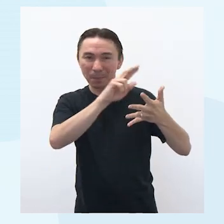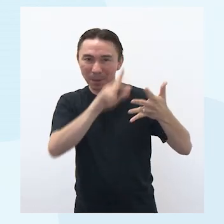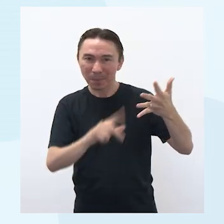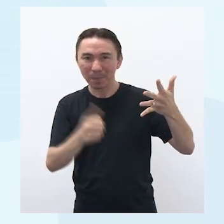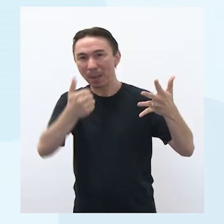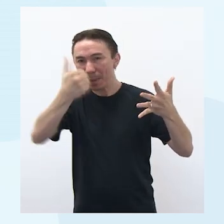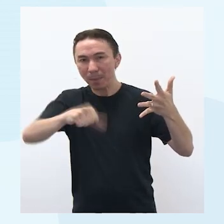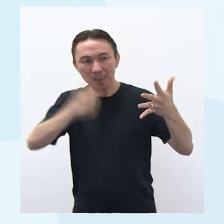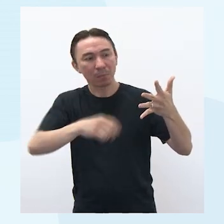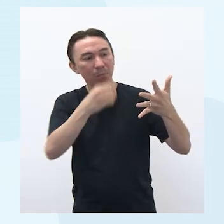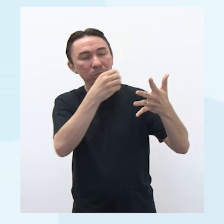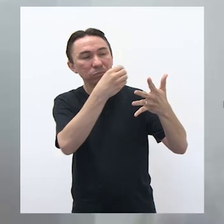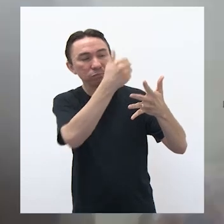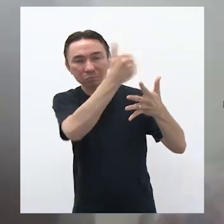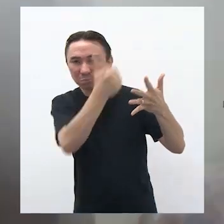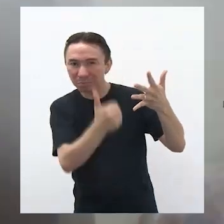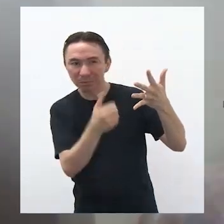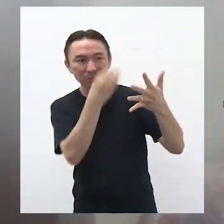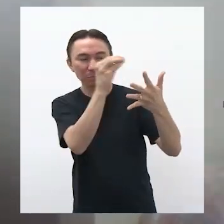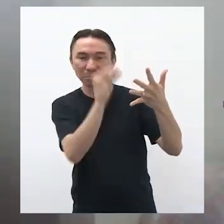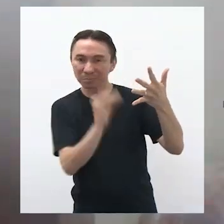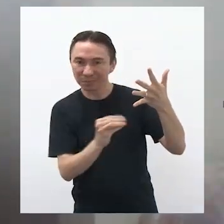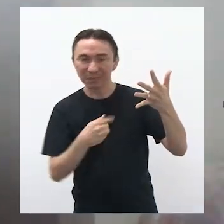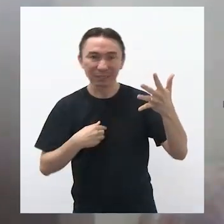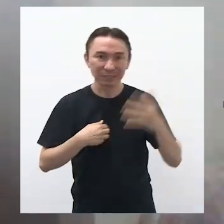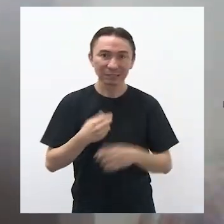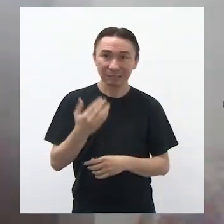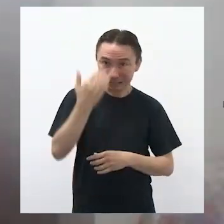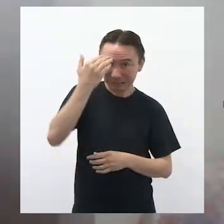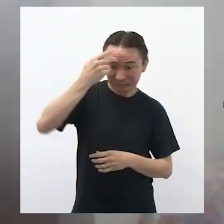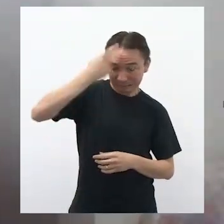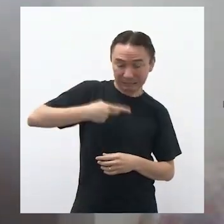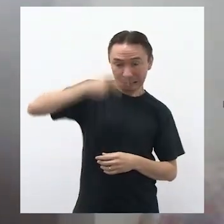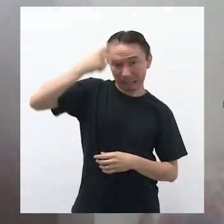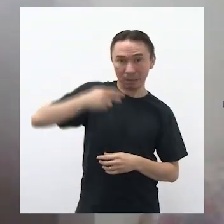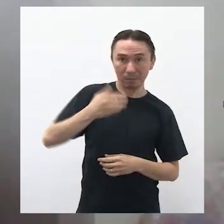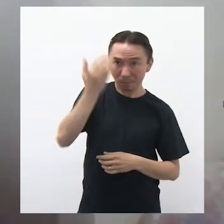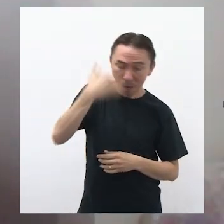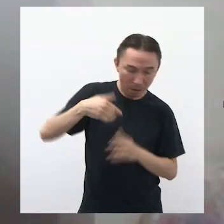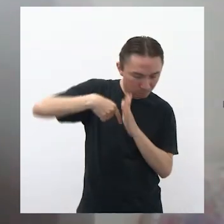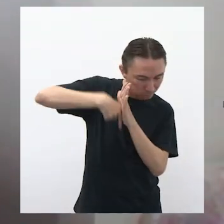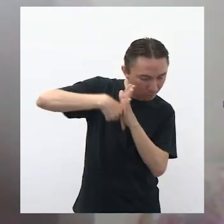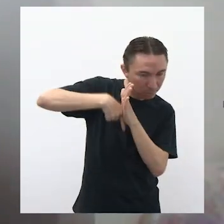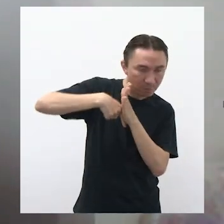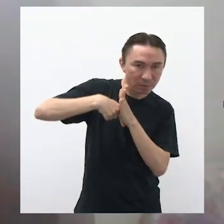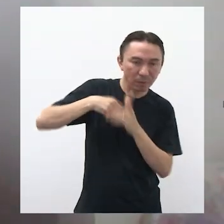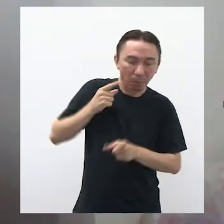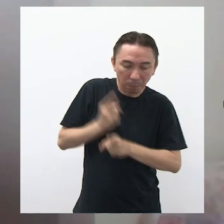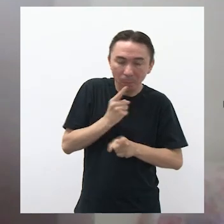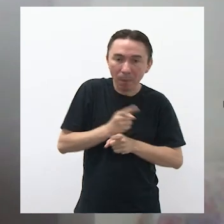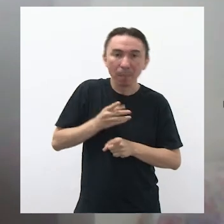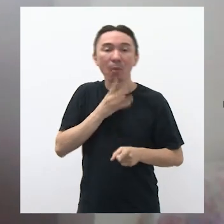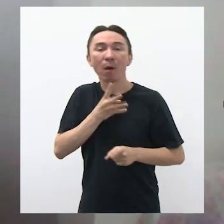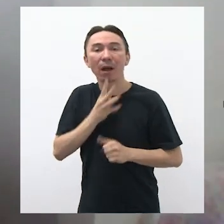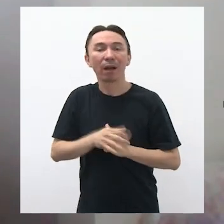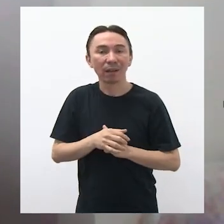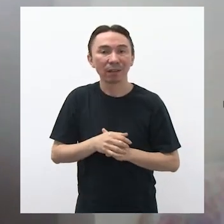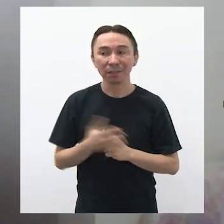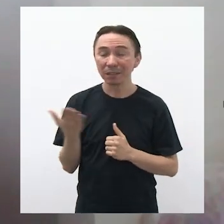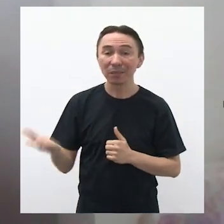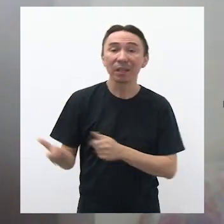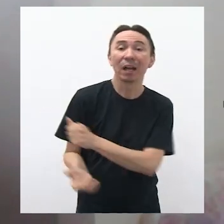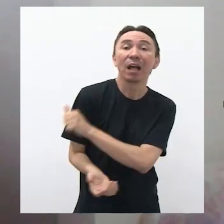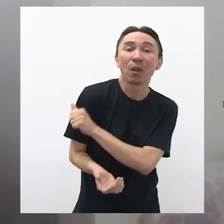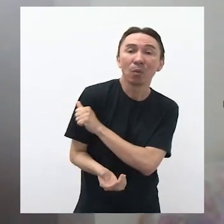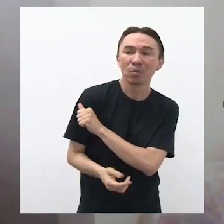nota, entendendo que isso é um processo de autoconhecimento, como vocês já trouxeram. Então, como é que a gente pode apoiar o nosso estudante a